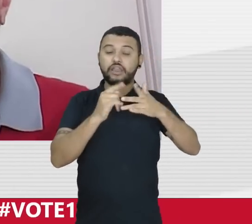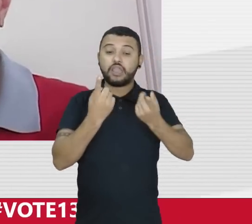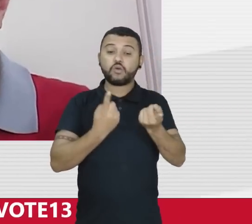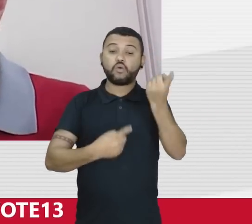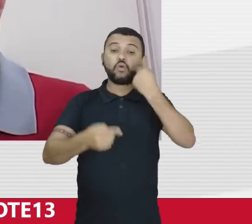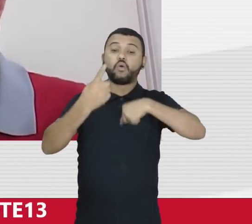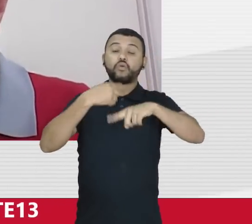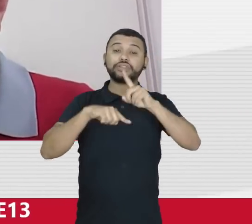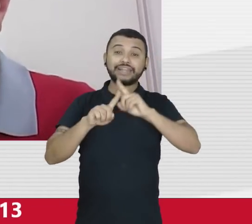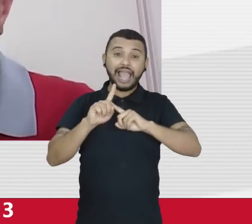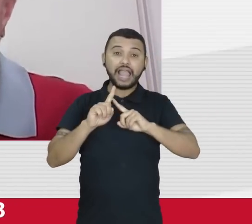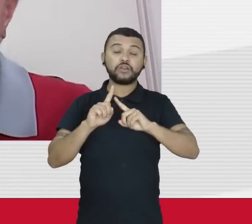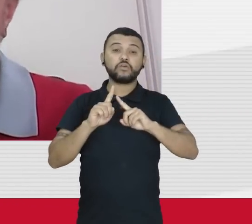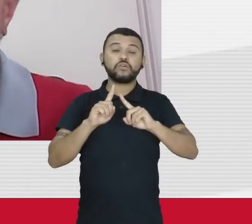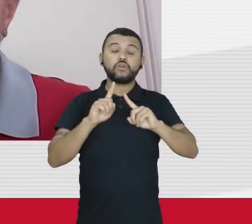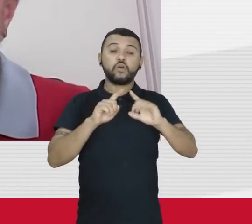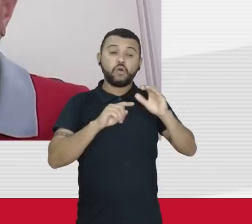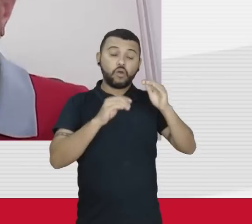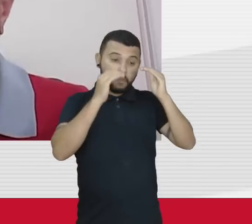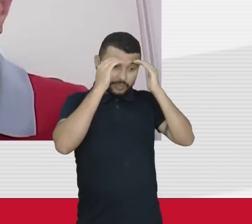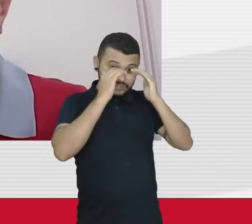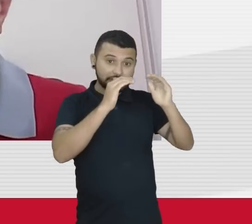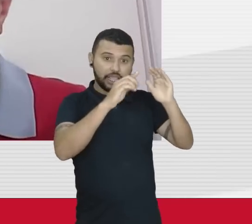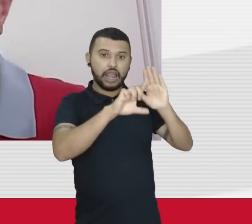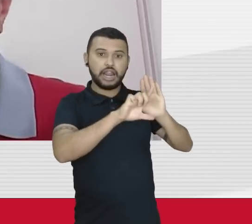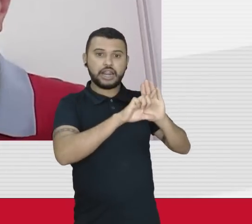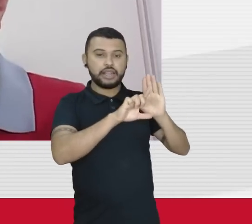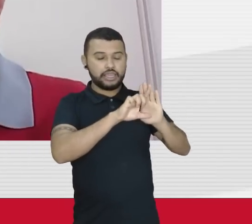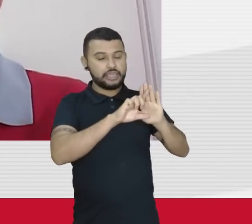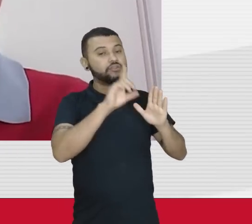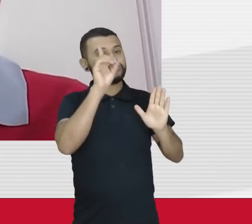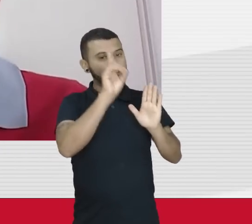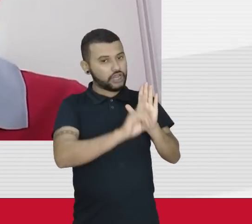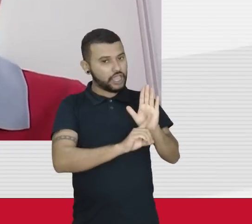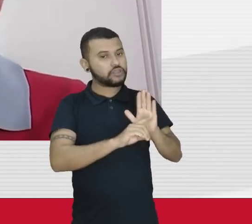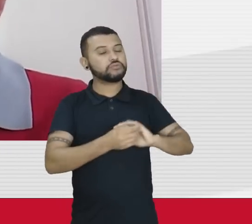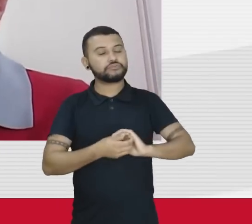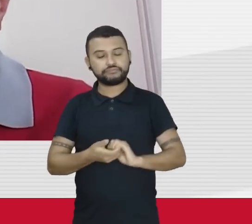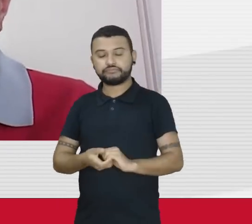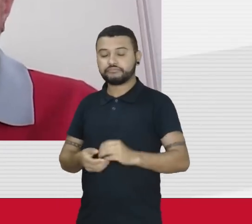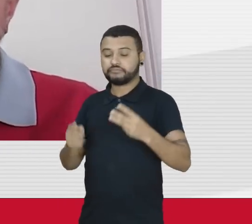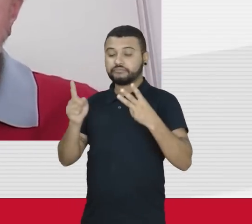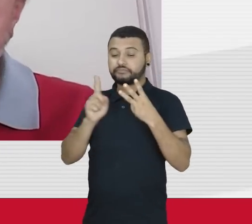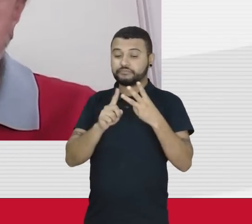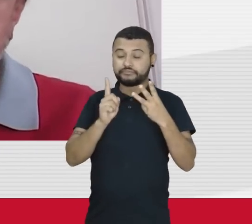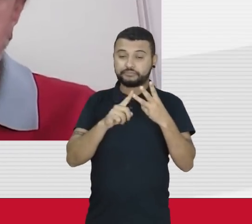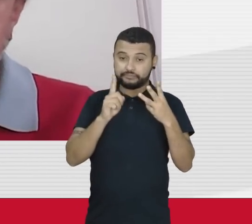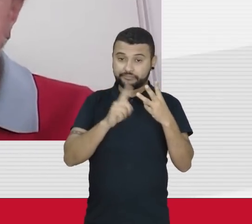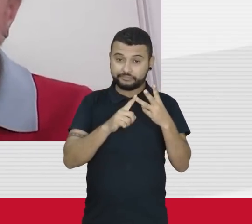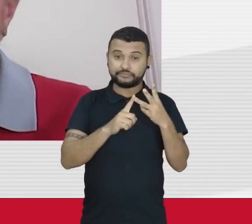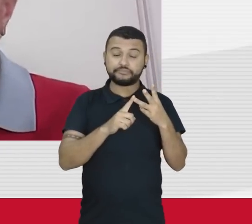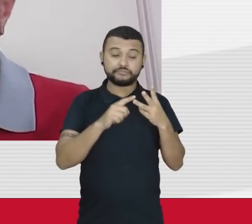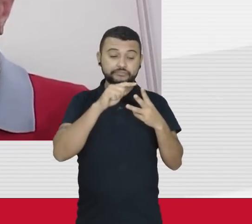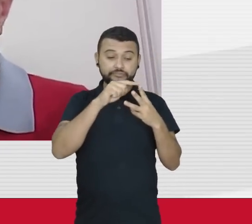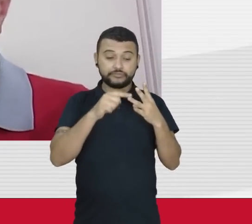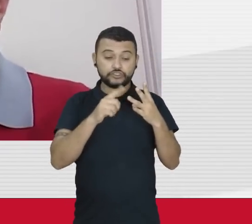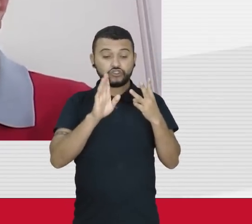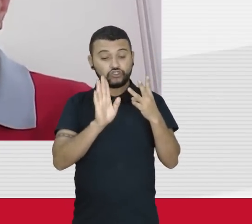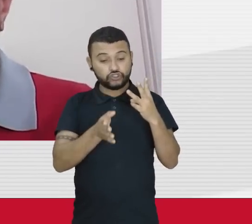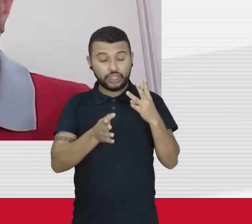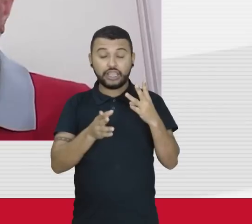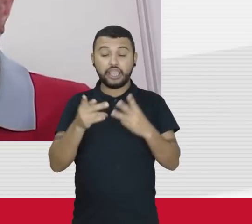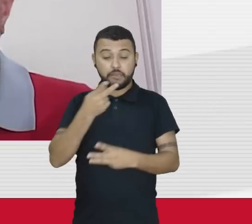contrário a acúmulos que nós tivemos na área dos direitos. E terceiro, é um